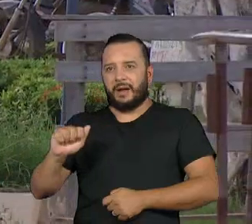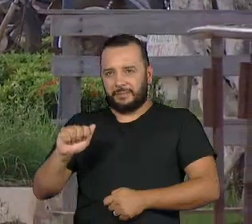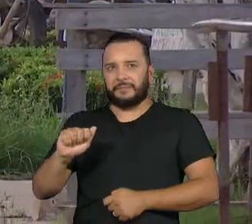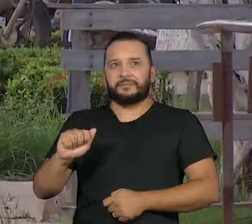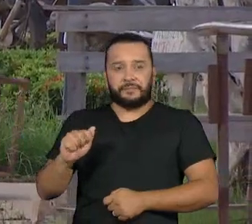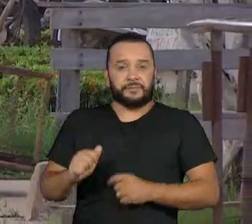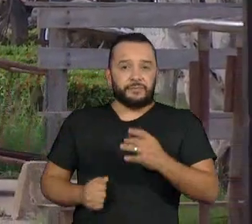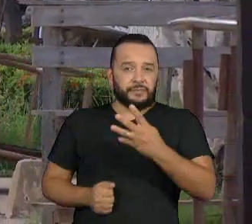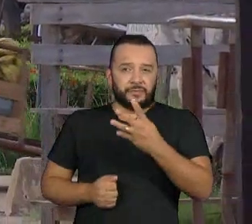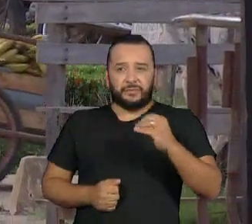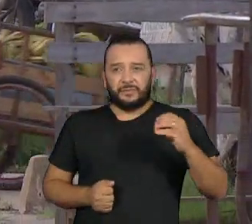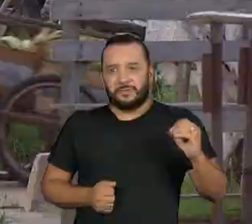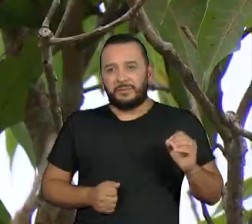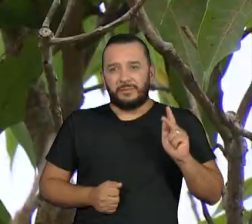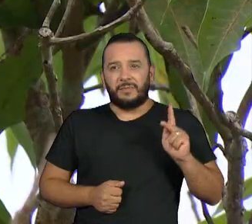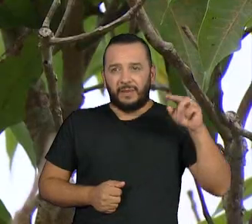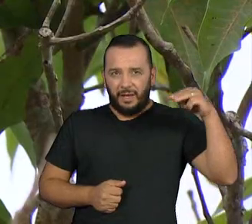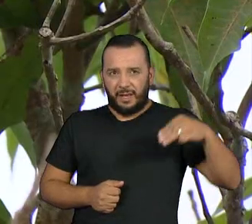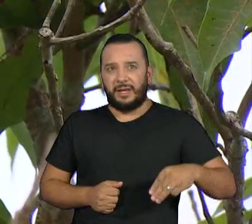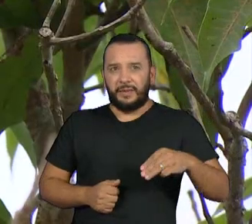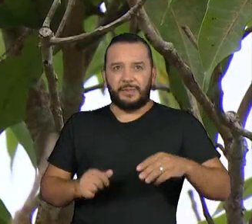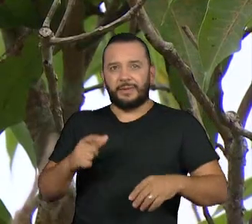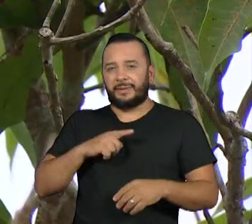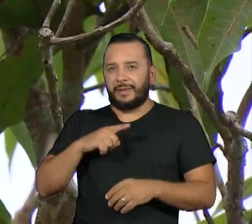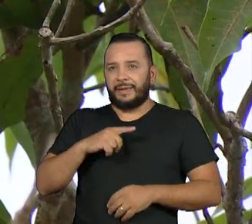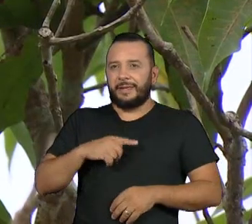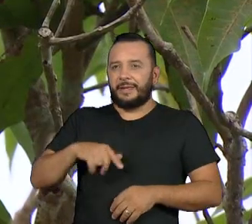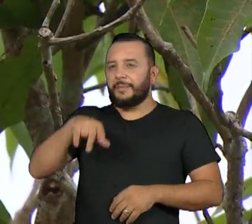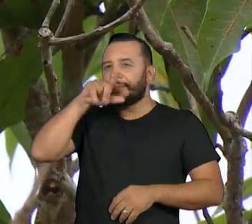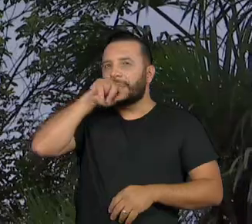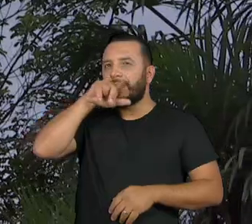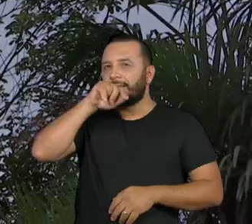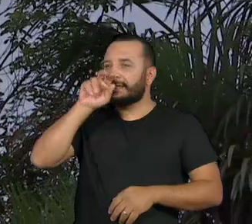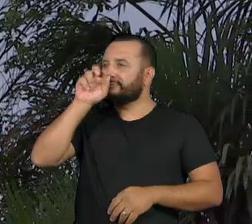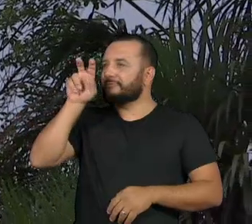400 quilômetros e muitos pássaros depois.